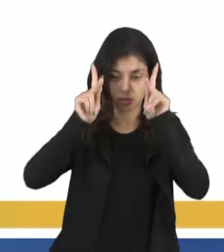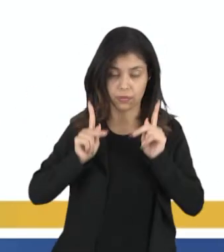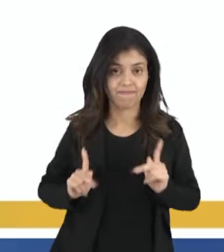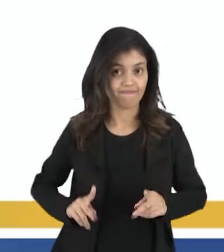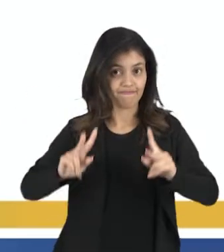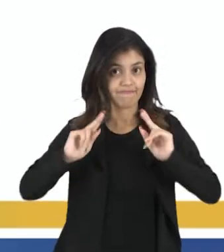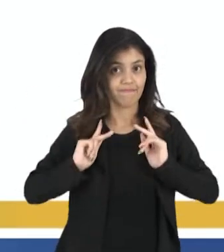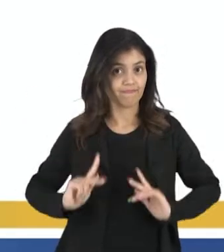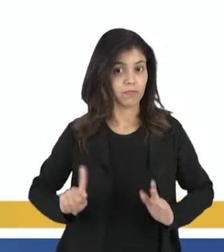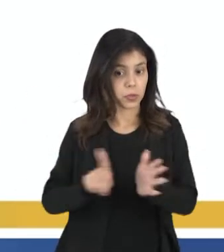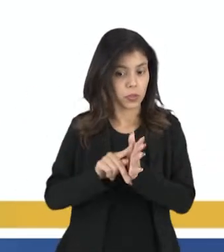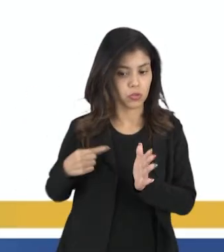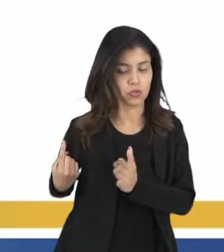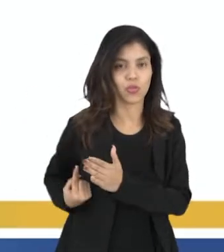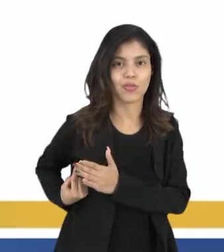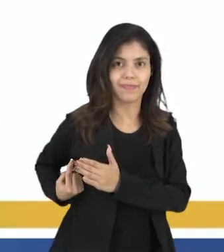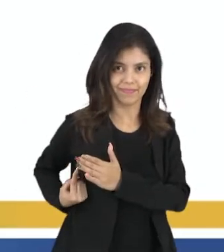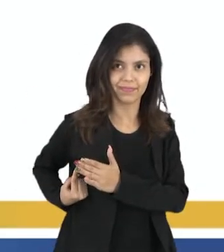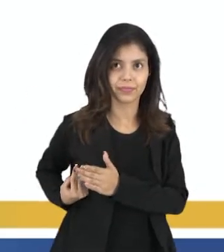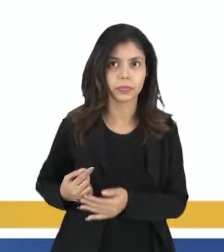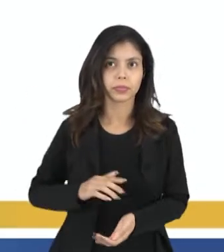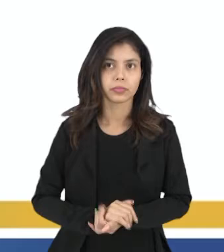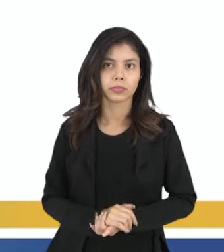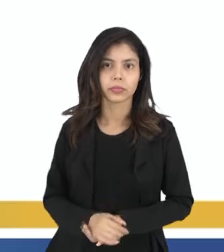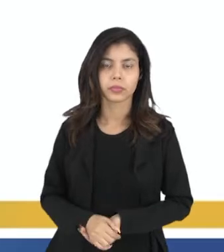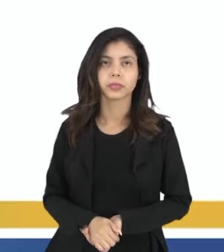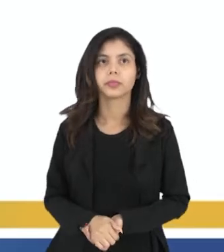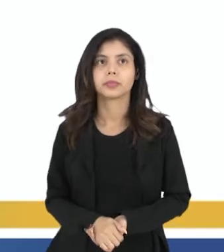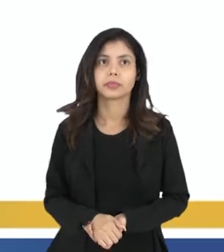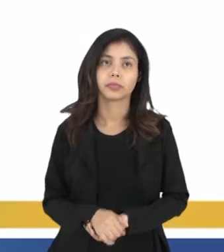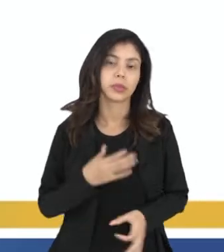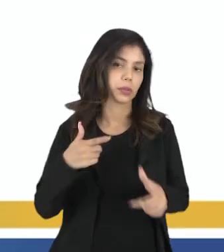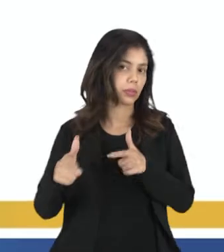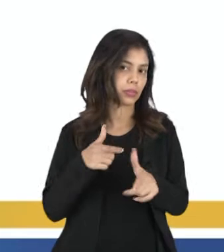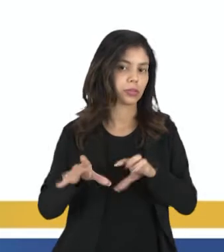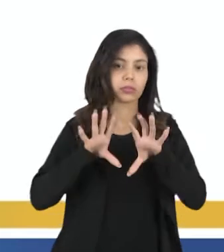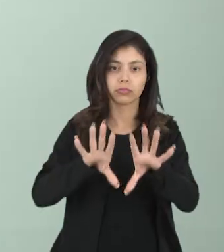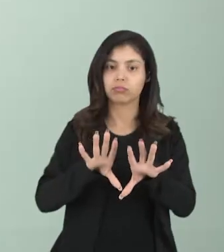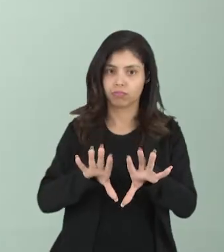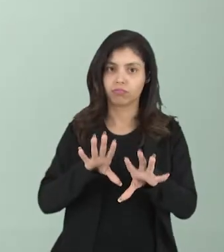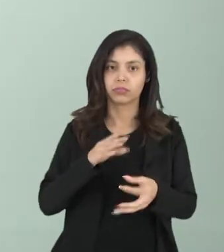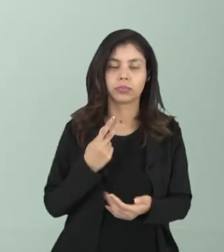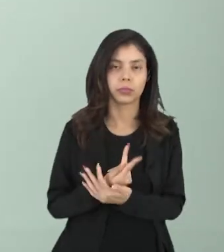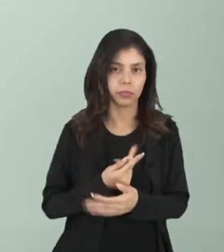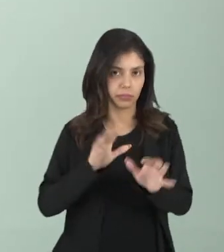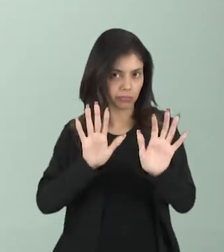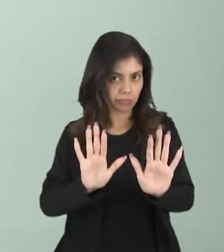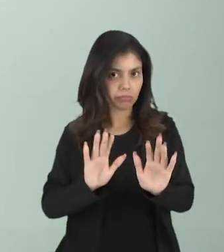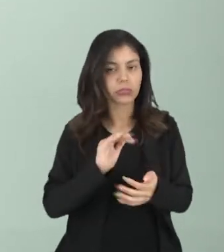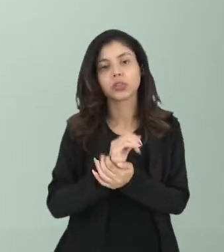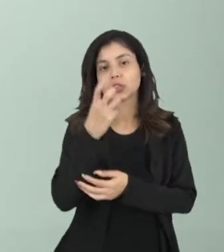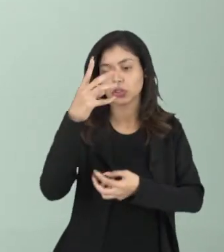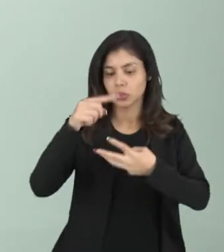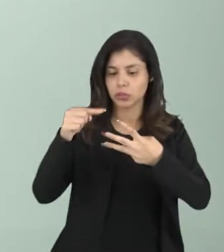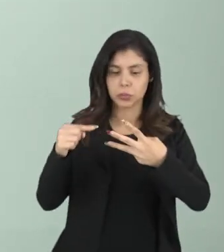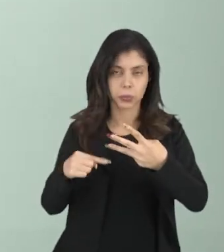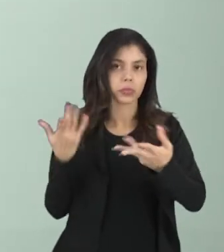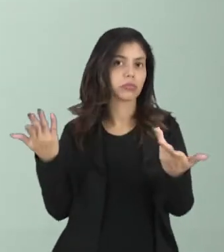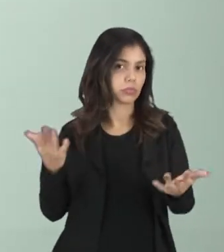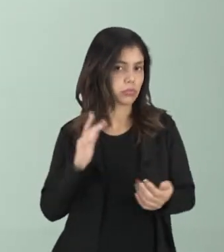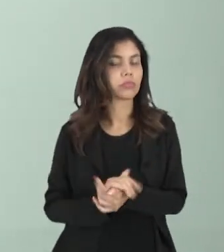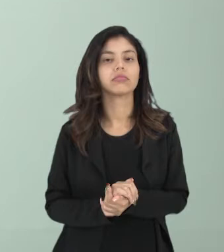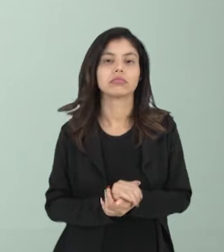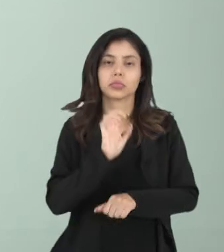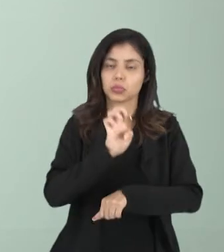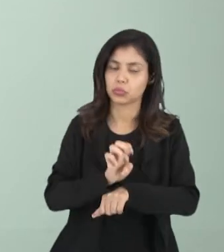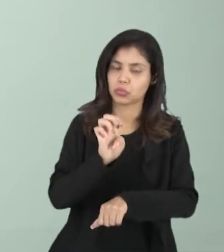pessoais. Aí é individualismo, é egocentrismo. Montesquieu não trabalha nessa possibilidade. Se ele trabalha com os 3 poderes, ele quer dizer